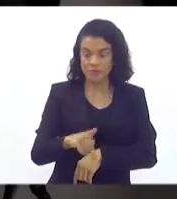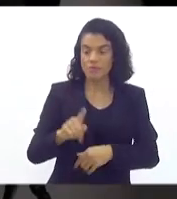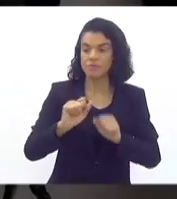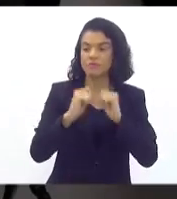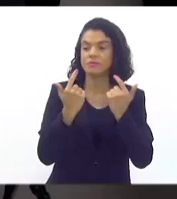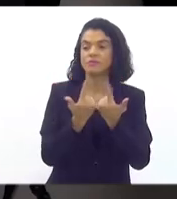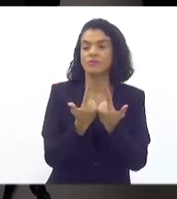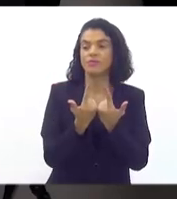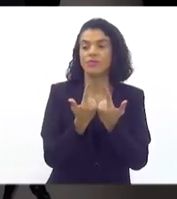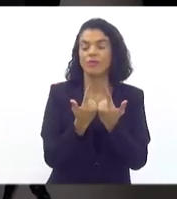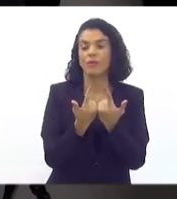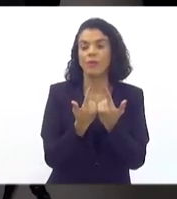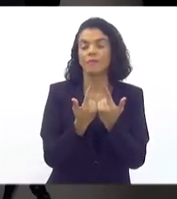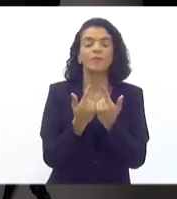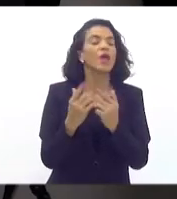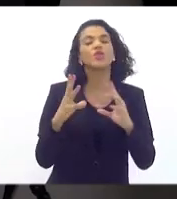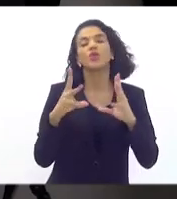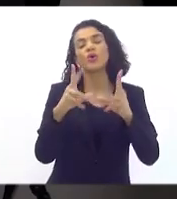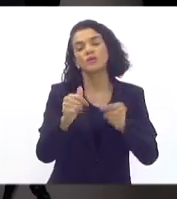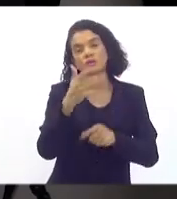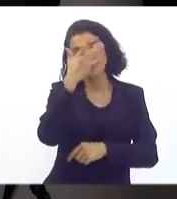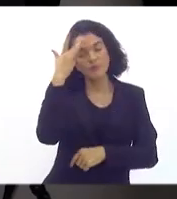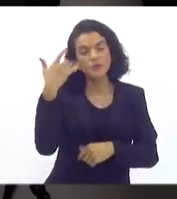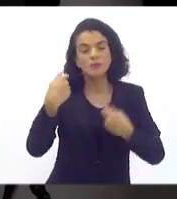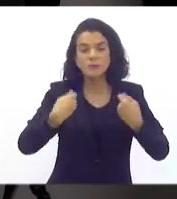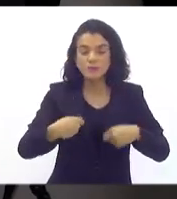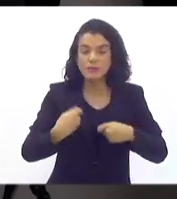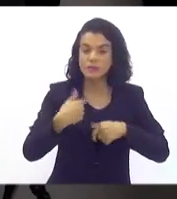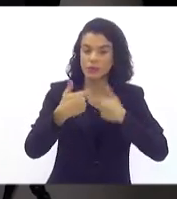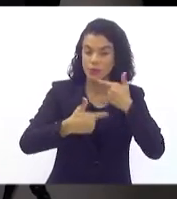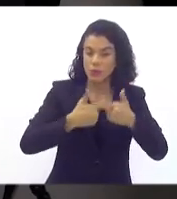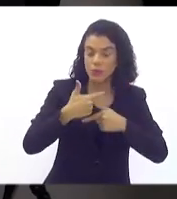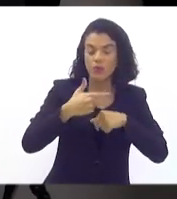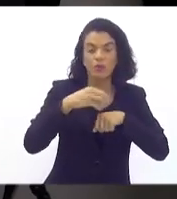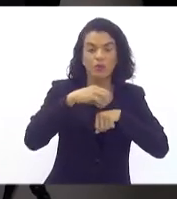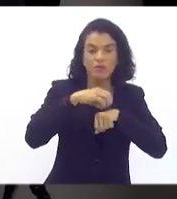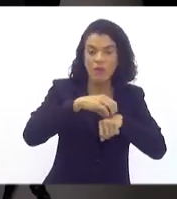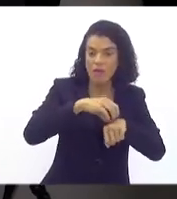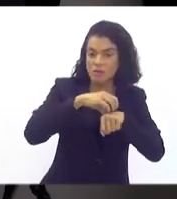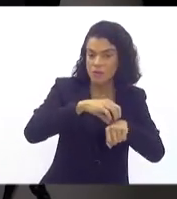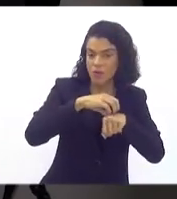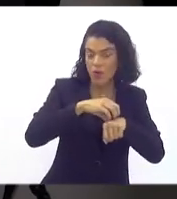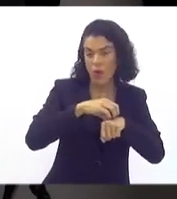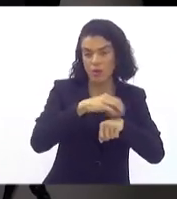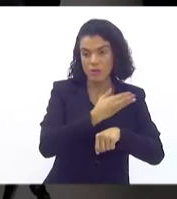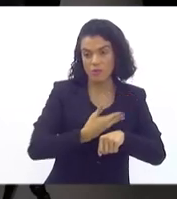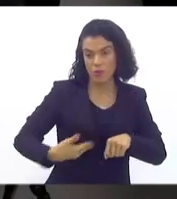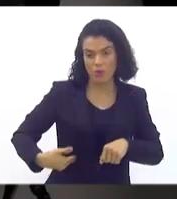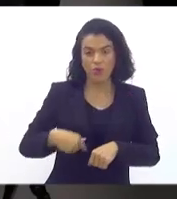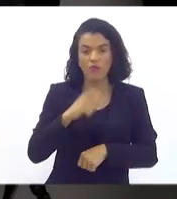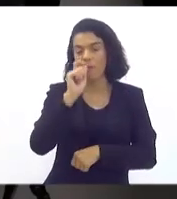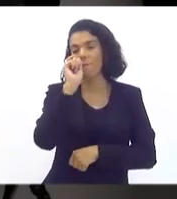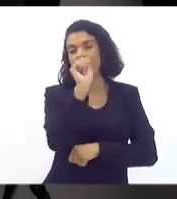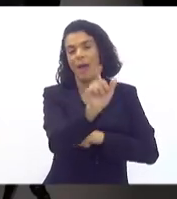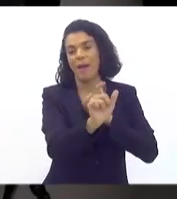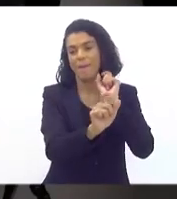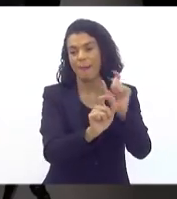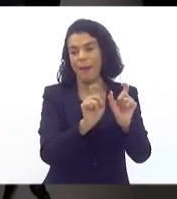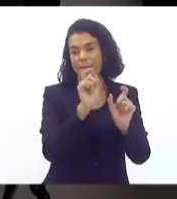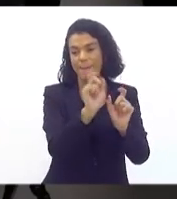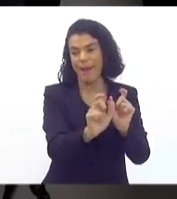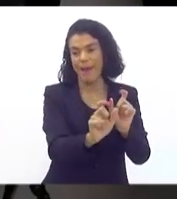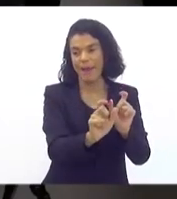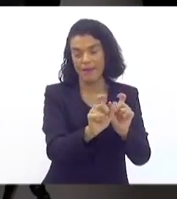presentes Aqui as pessoas que dependem do transporte público que não foi uma agressão direta a